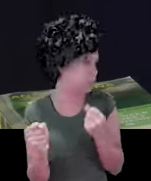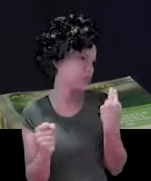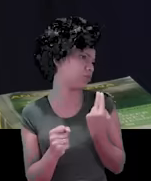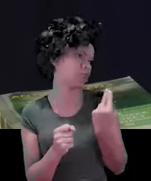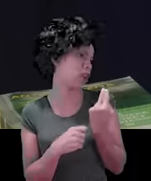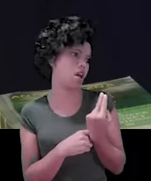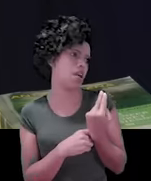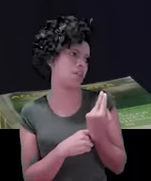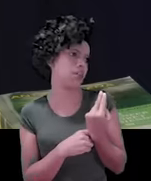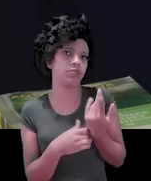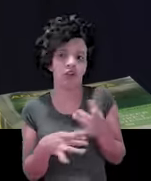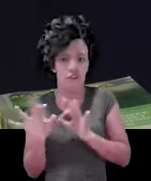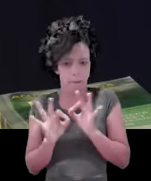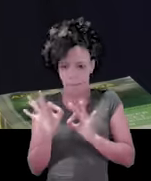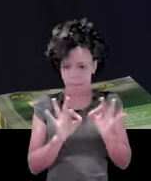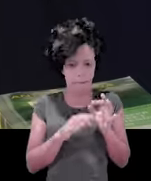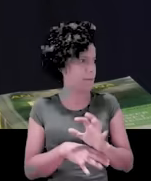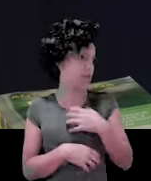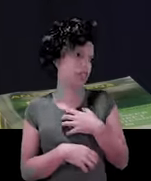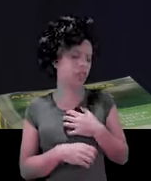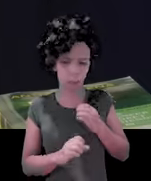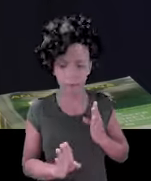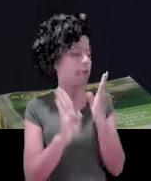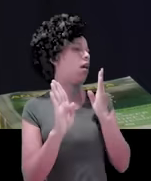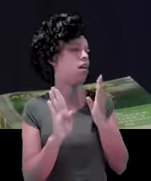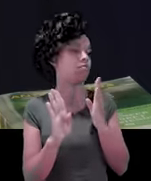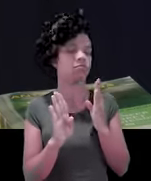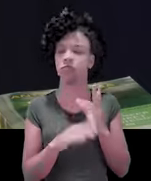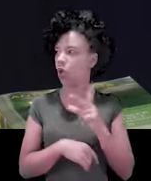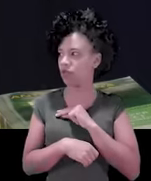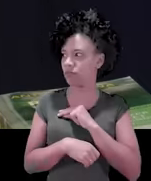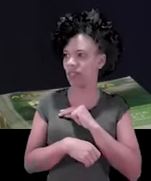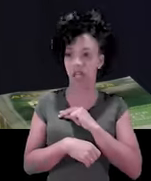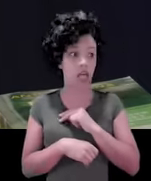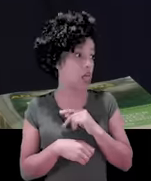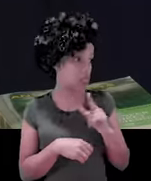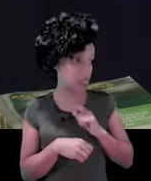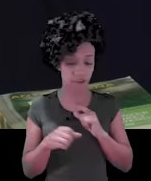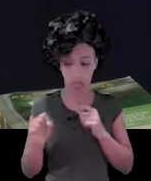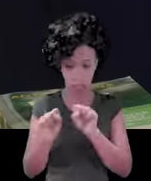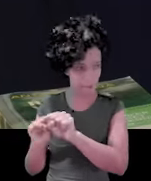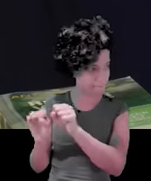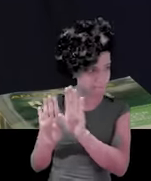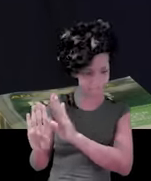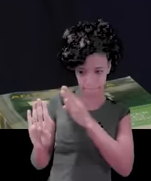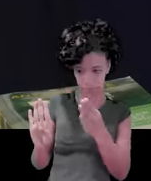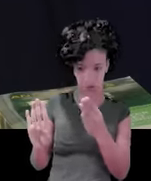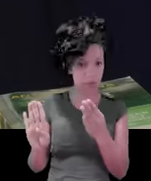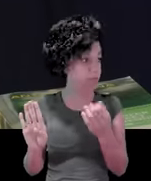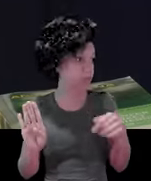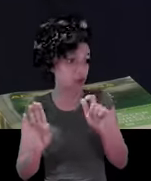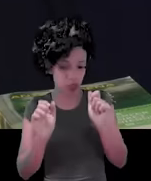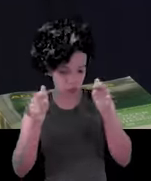não tem então muito preparado para isso aqui me preparar para um Pátio a porrada aqui destravar a porta a ideia